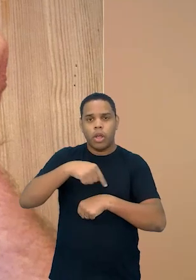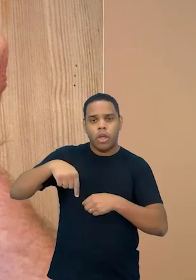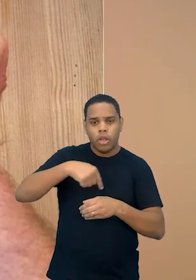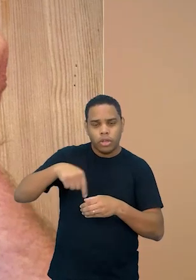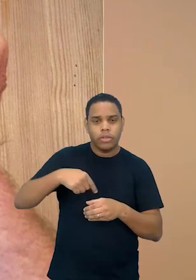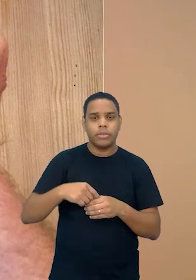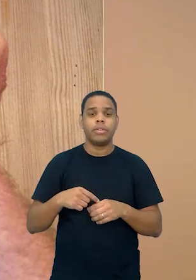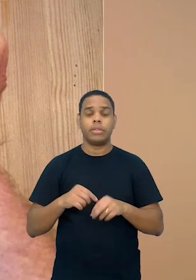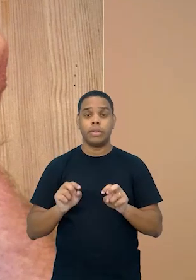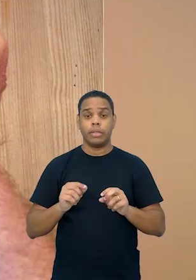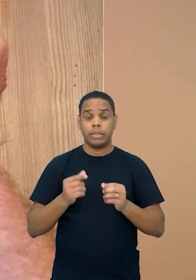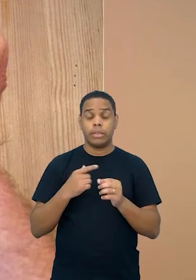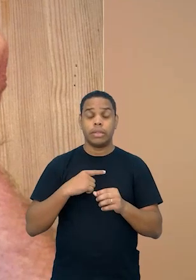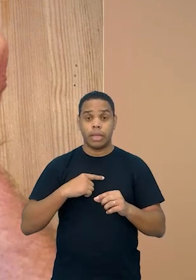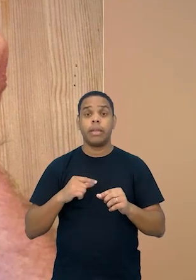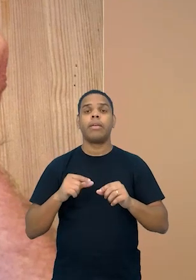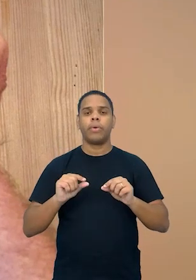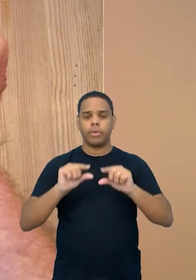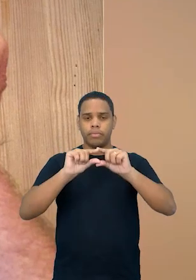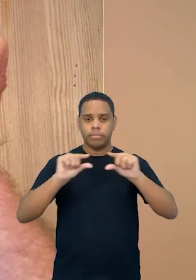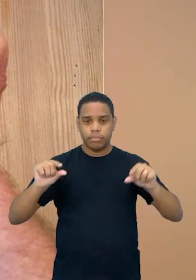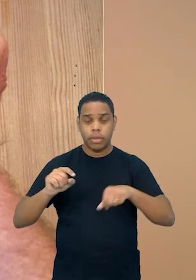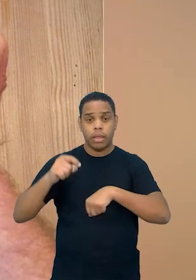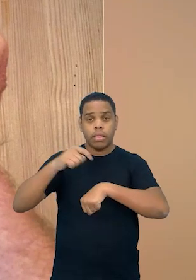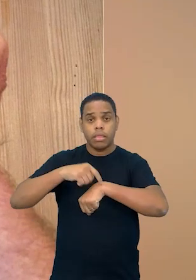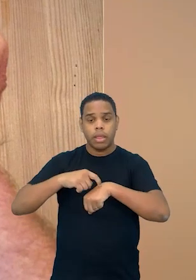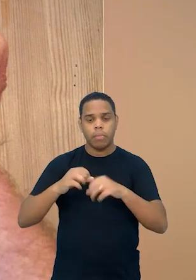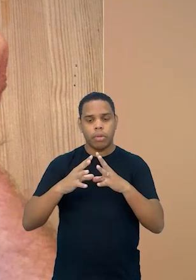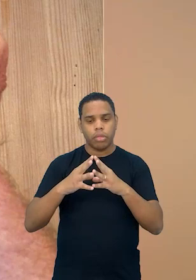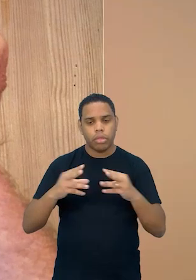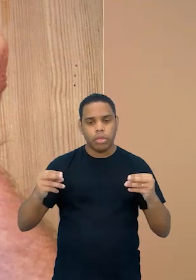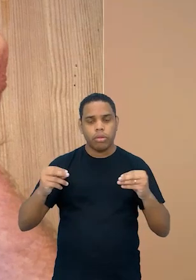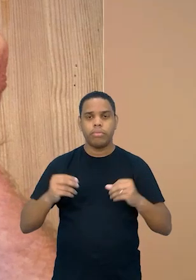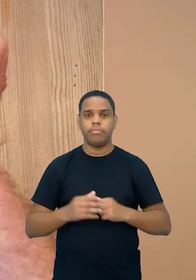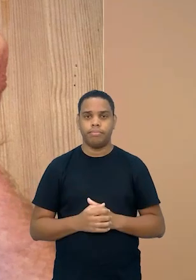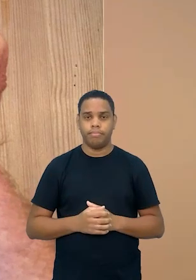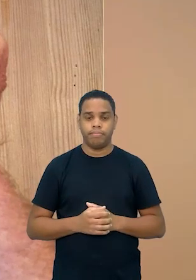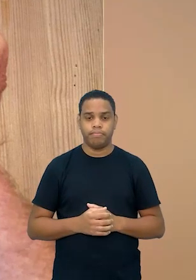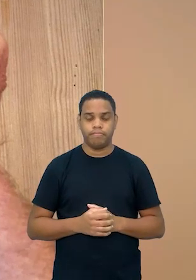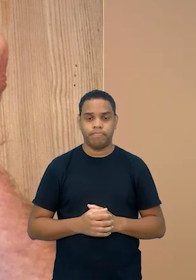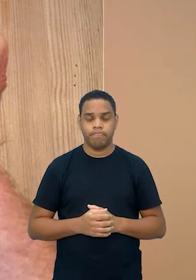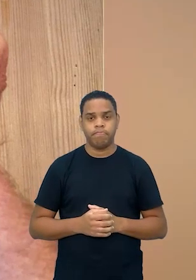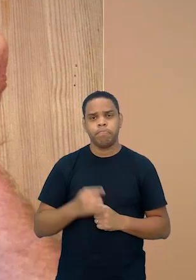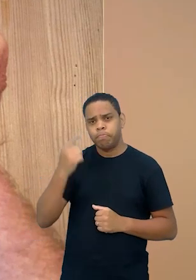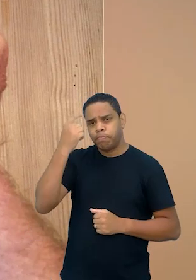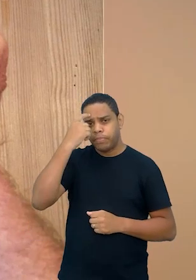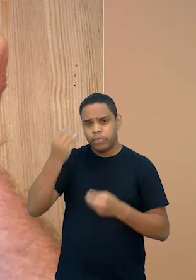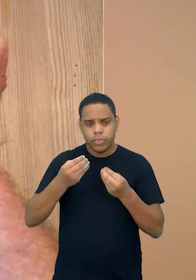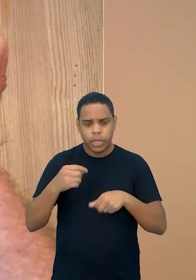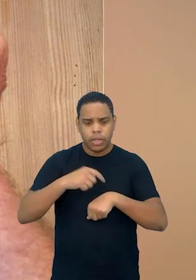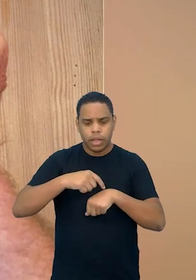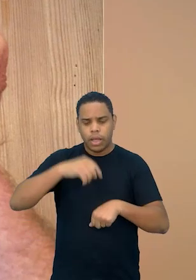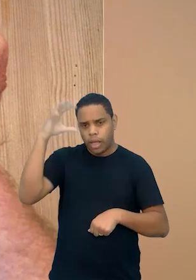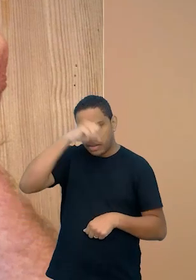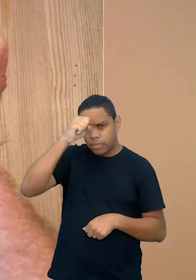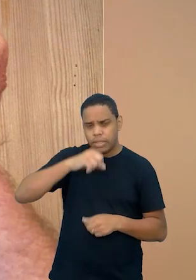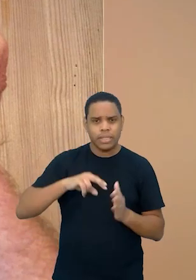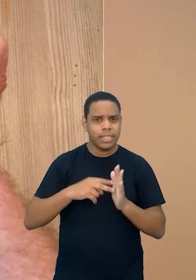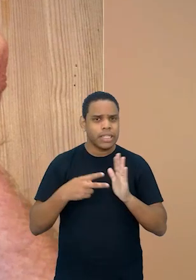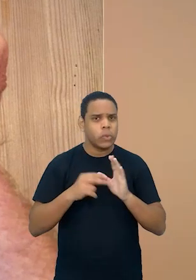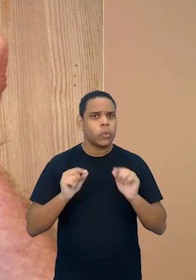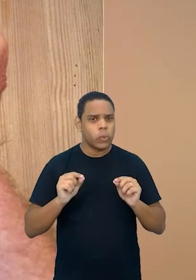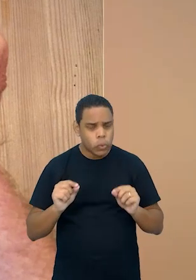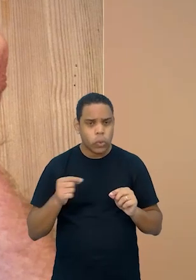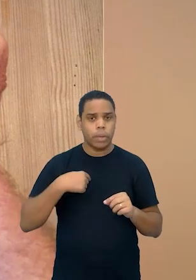sobreposição em cima das mãos. Escrito, tempo e liquidez. Pensar o tempo de aprendizado significa